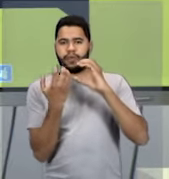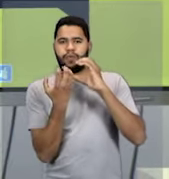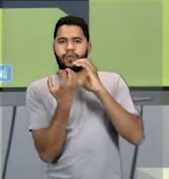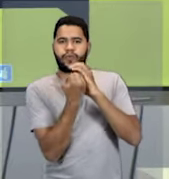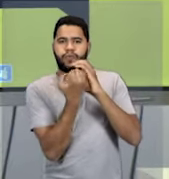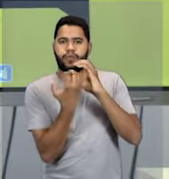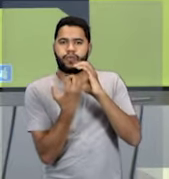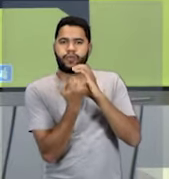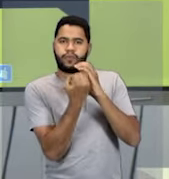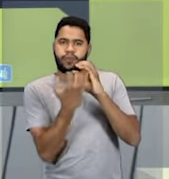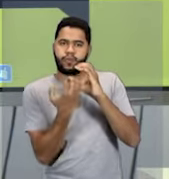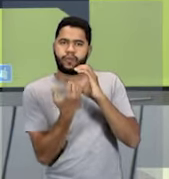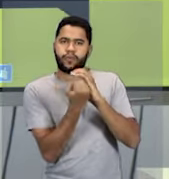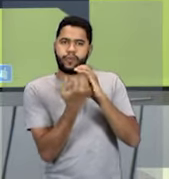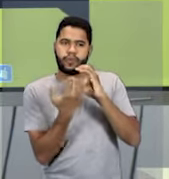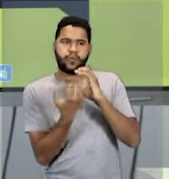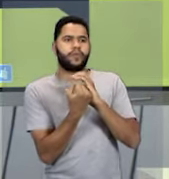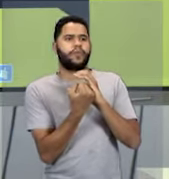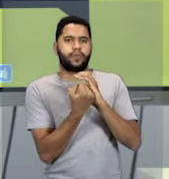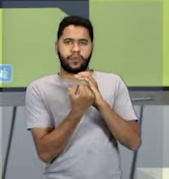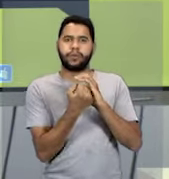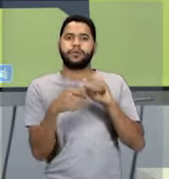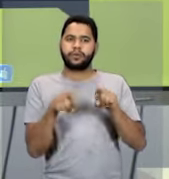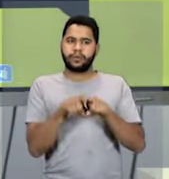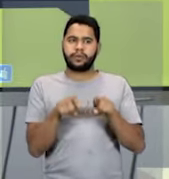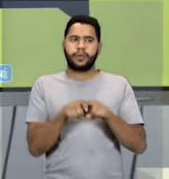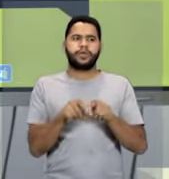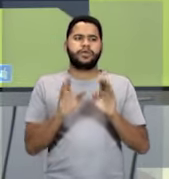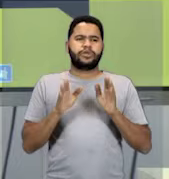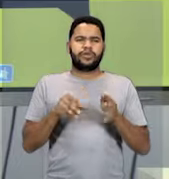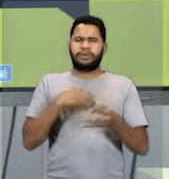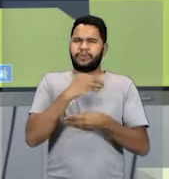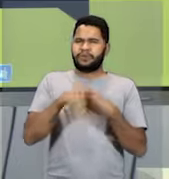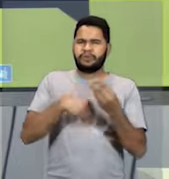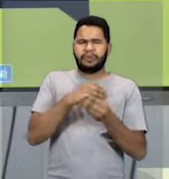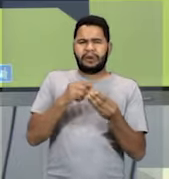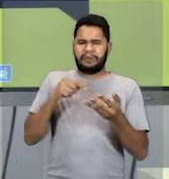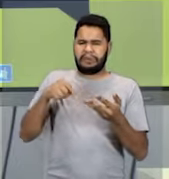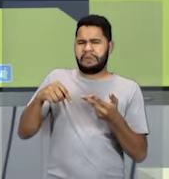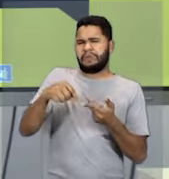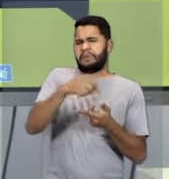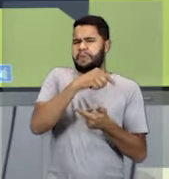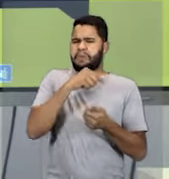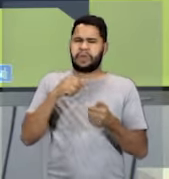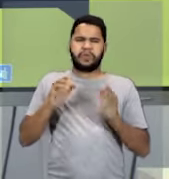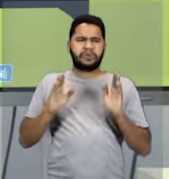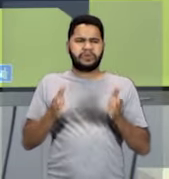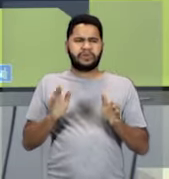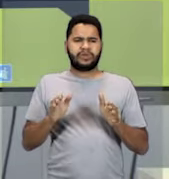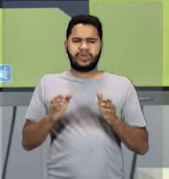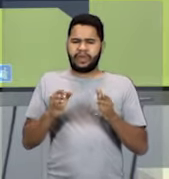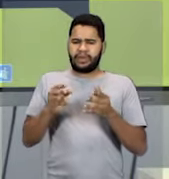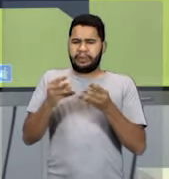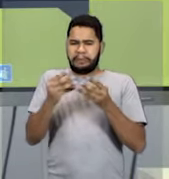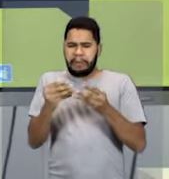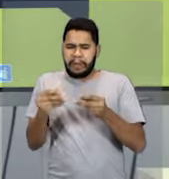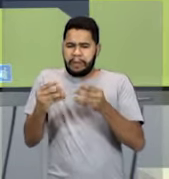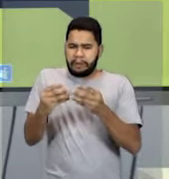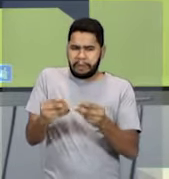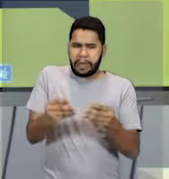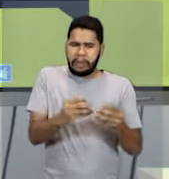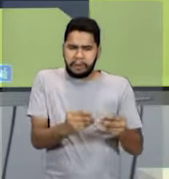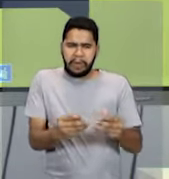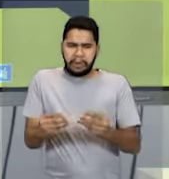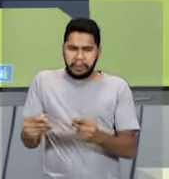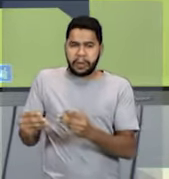porque aqui a comida já passou por muita coisa, né? Já foi misturada muita coisa, já foi quebrada em pedacinhos